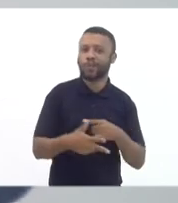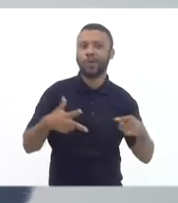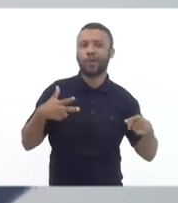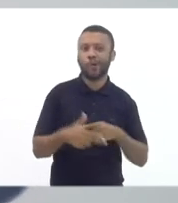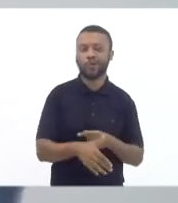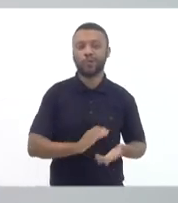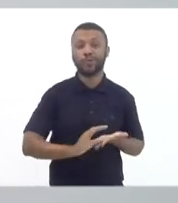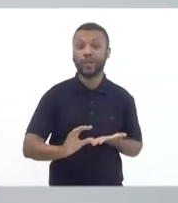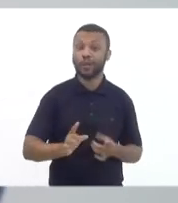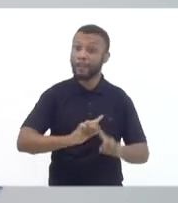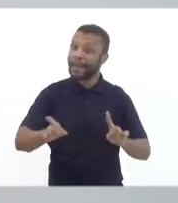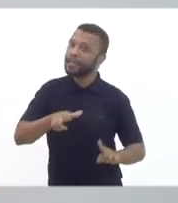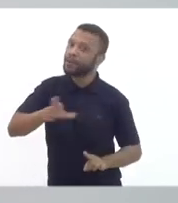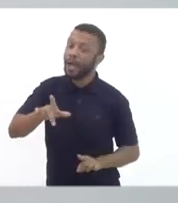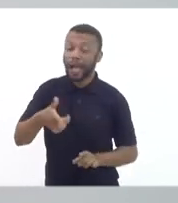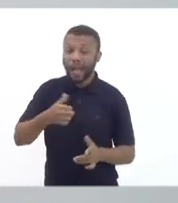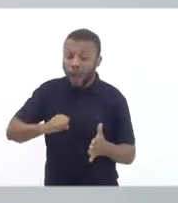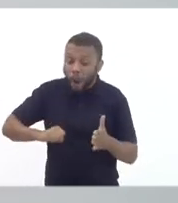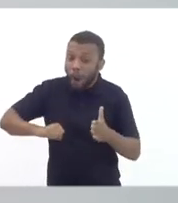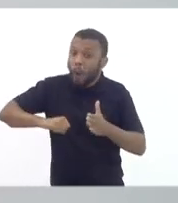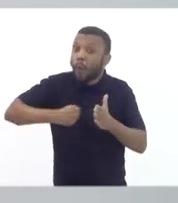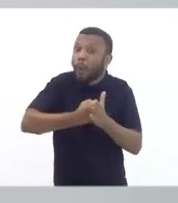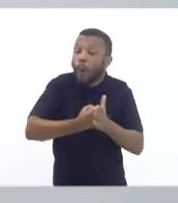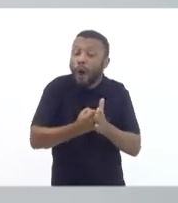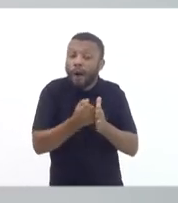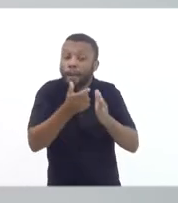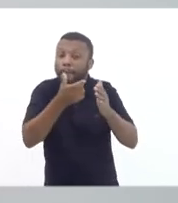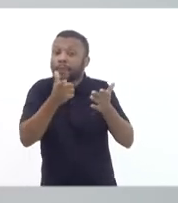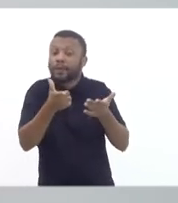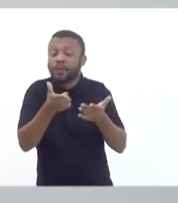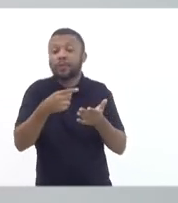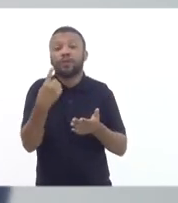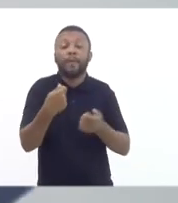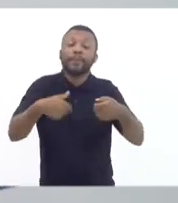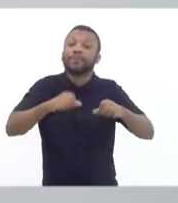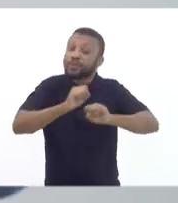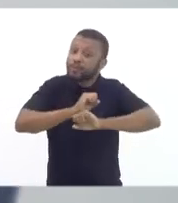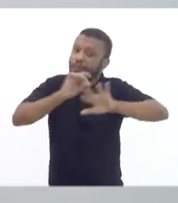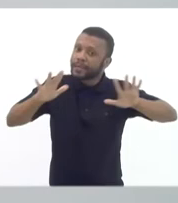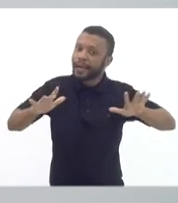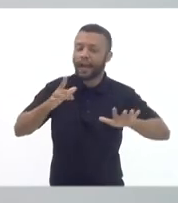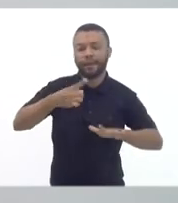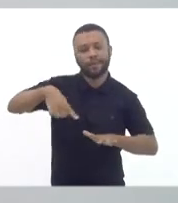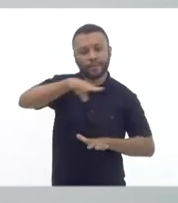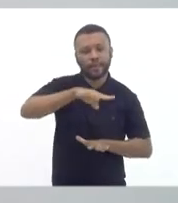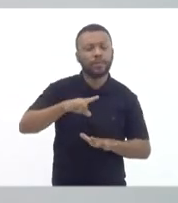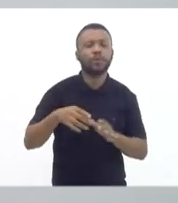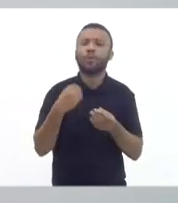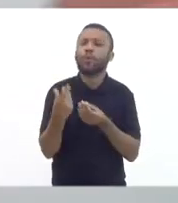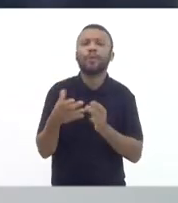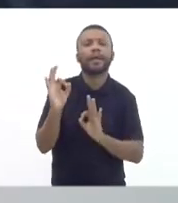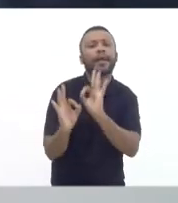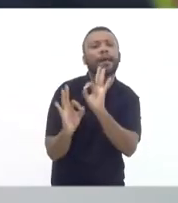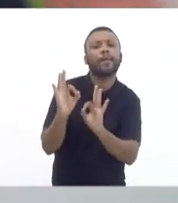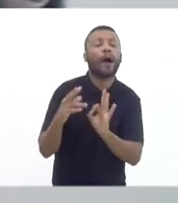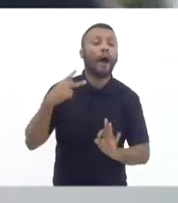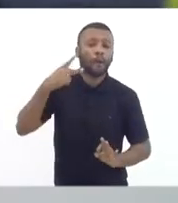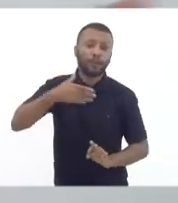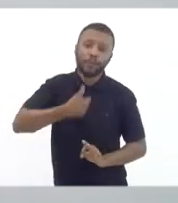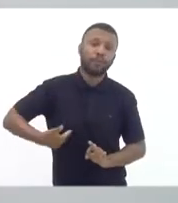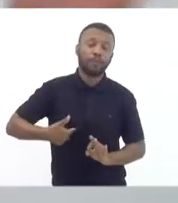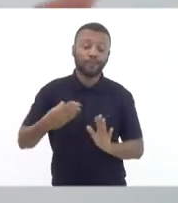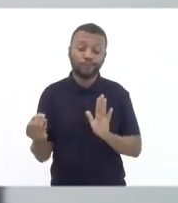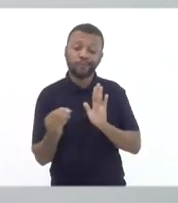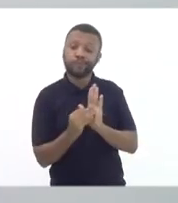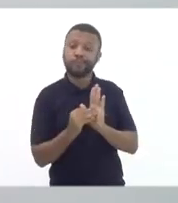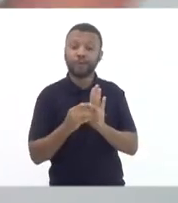essas oportunidades e explicar às pessoas como é que se faz política pública. Identificação. Sei lá, bota o nome do programa, cria